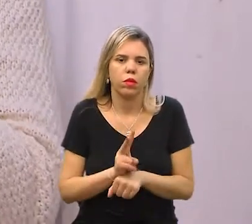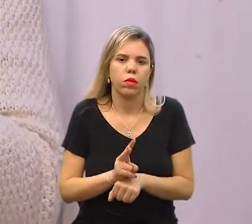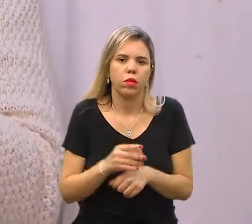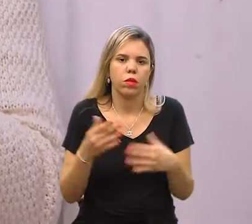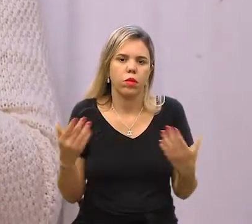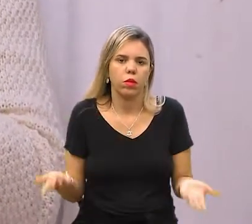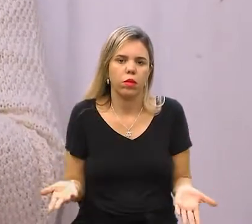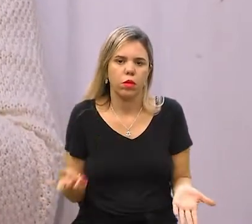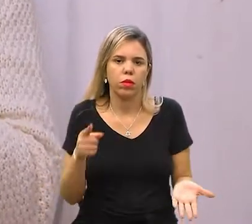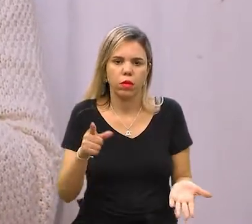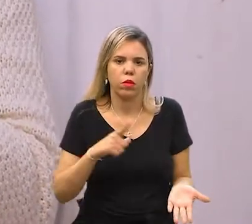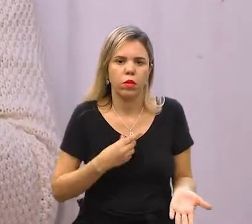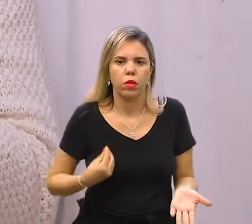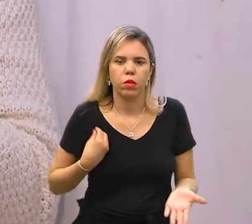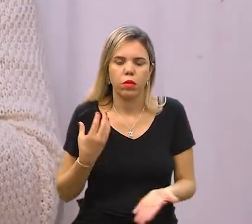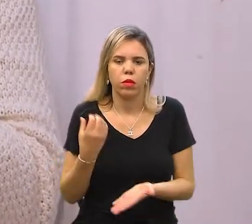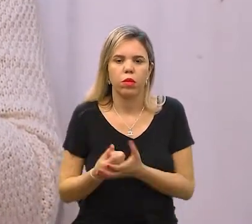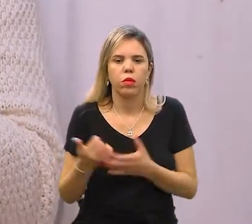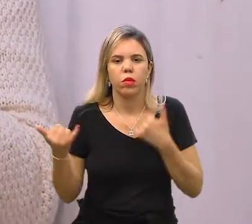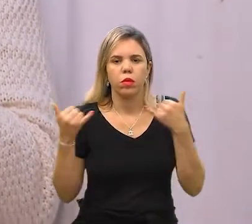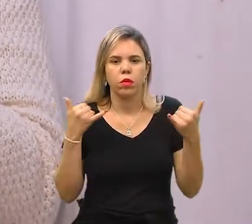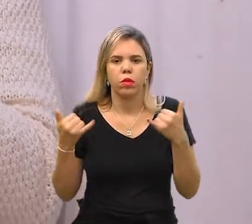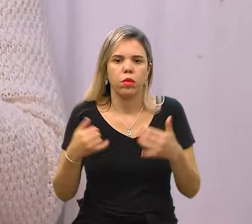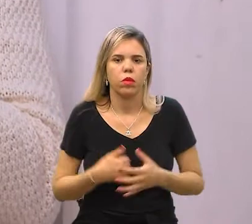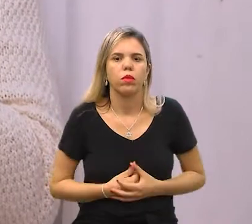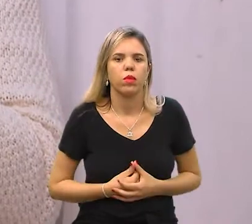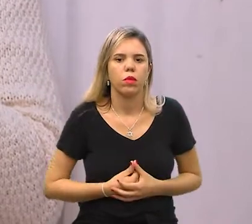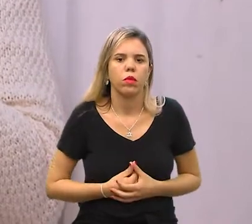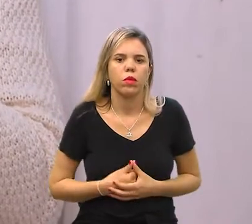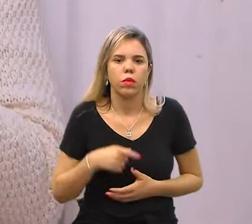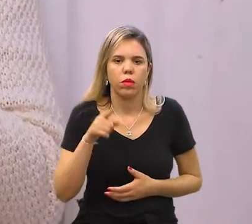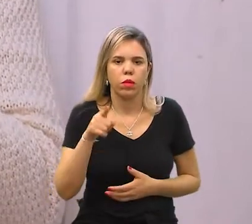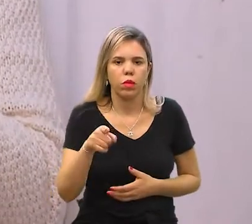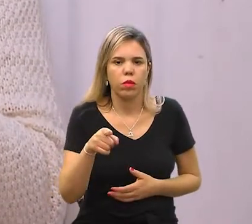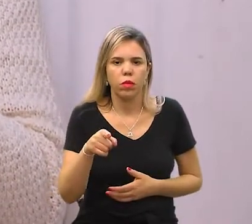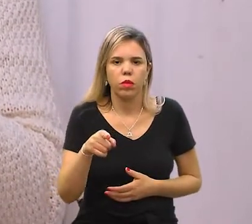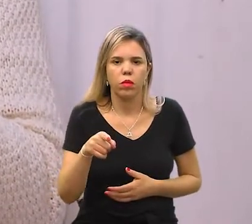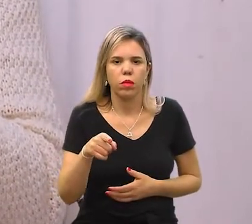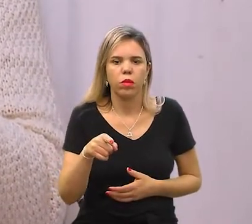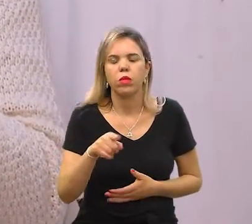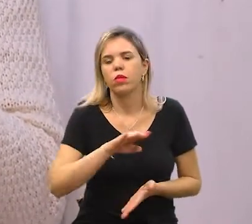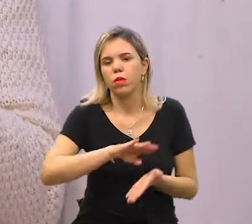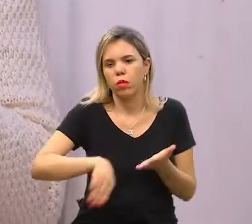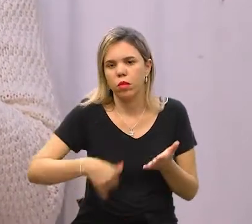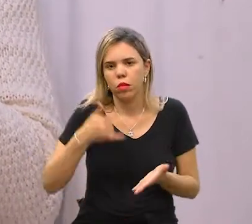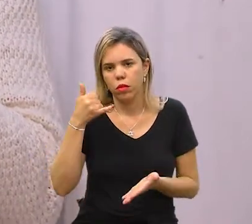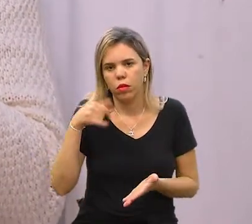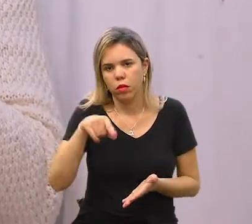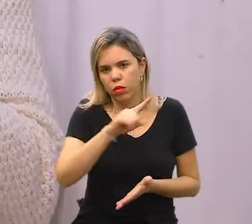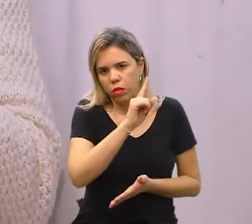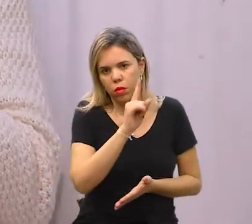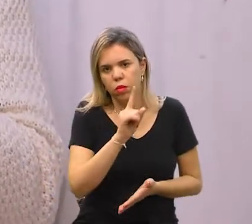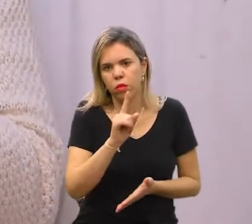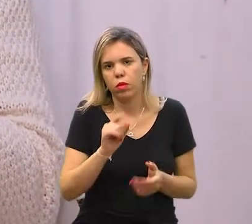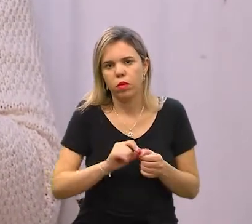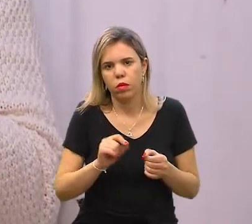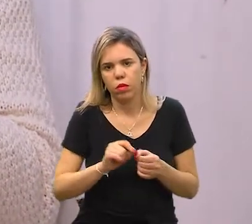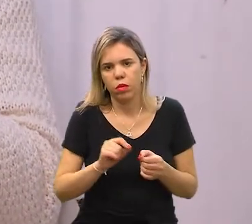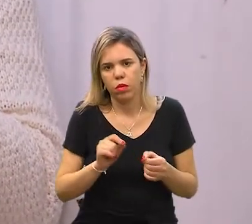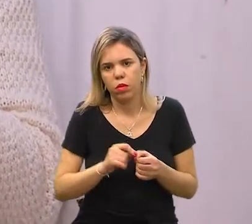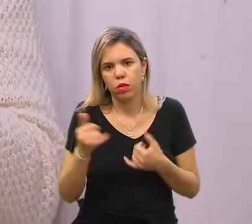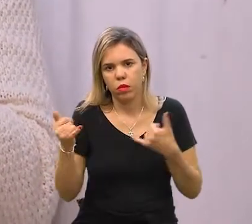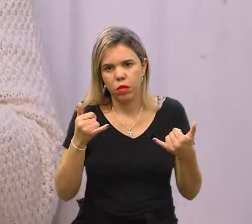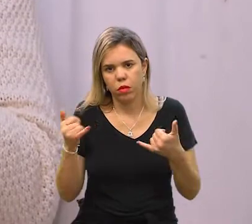nesse caso, que você está recebendo uma ligação, você desliga essa ligação e você que deve